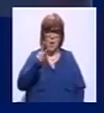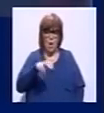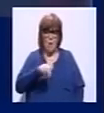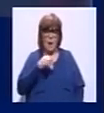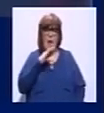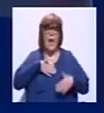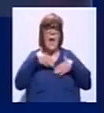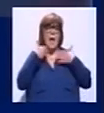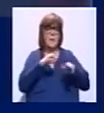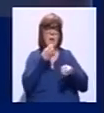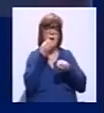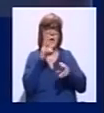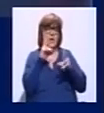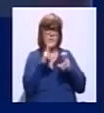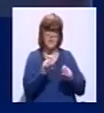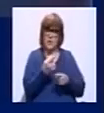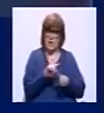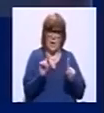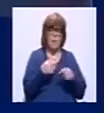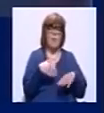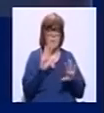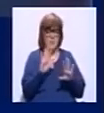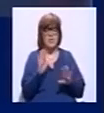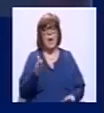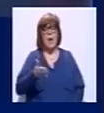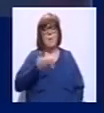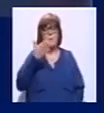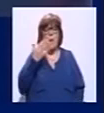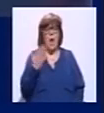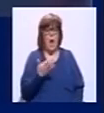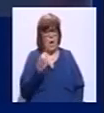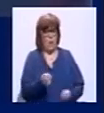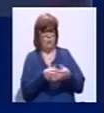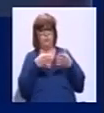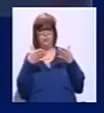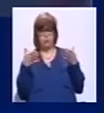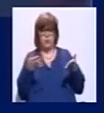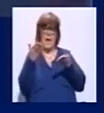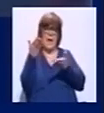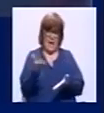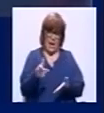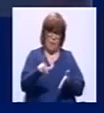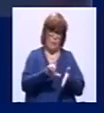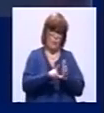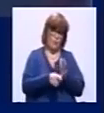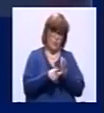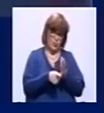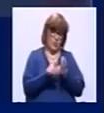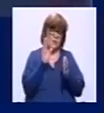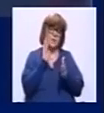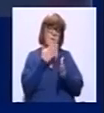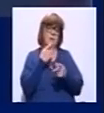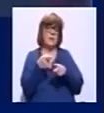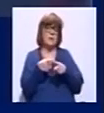abandonar completamente os outros investigações no assim vamos lá na verdade muito grande para esses projetos em função da necessidade